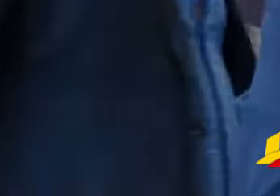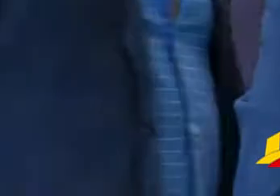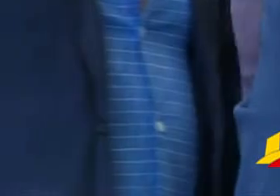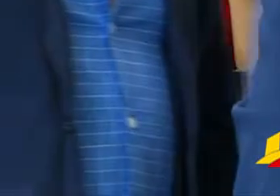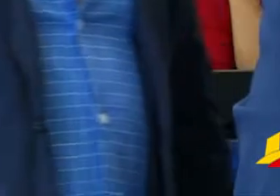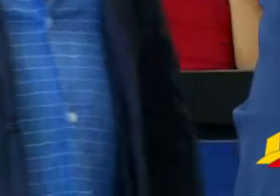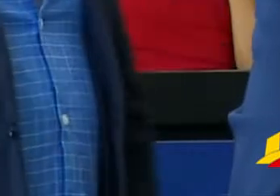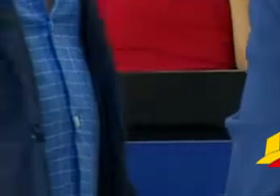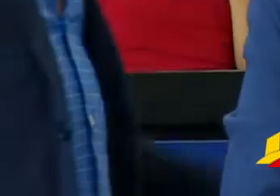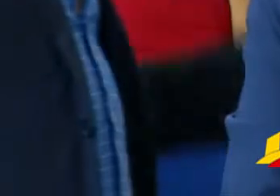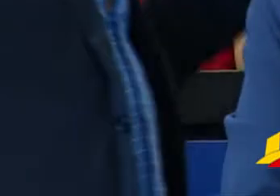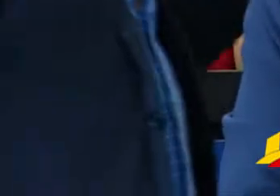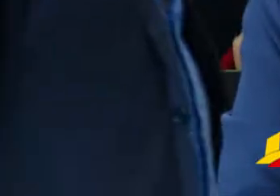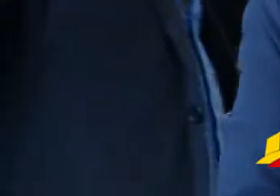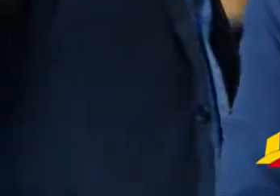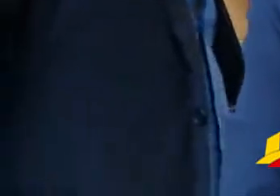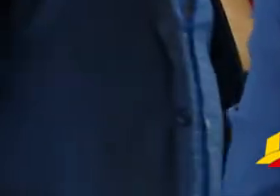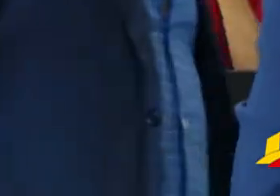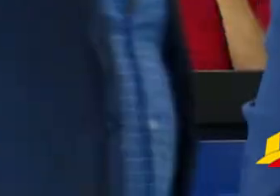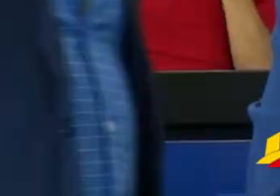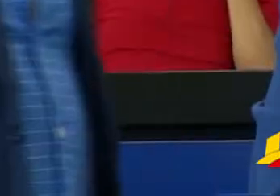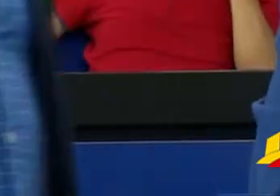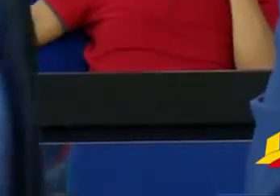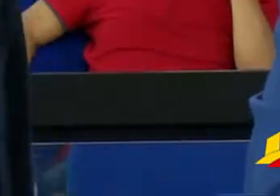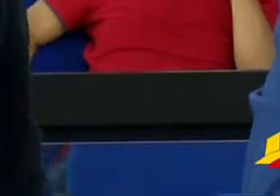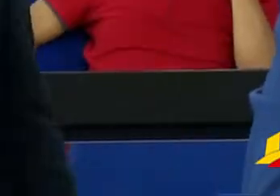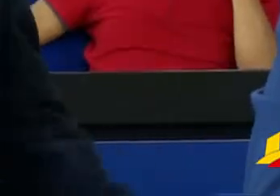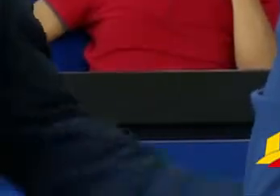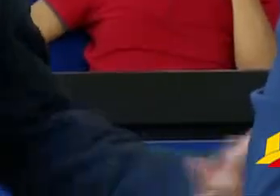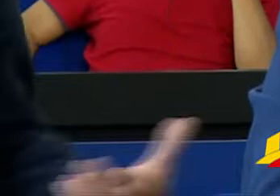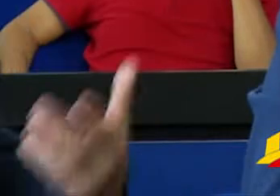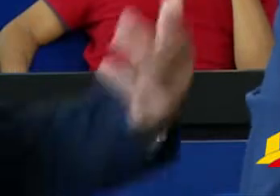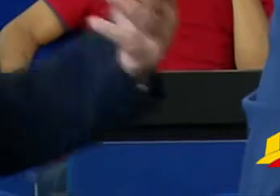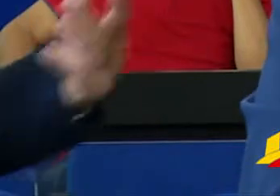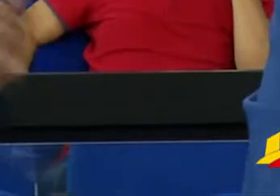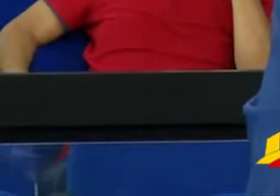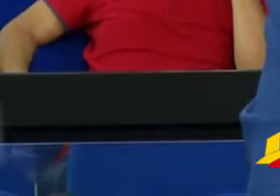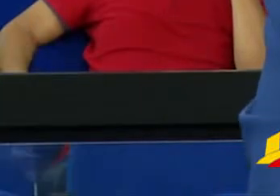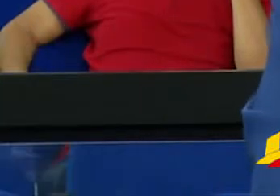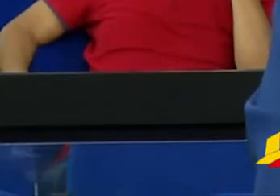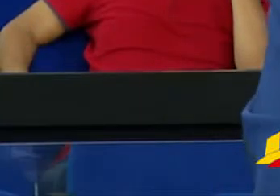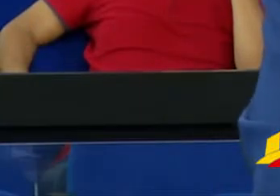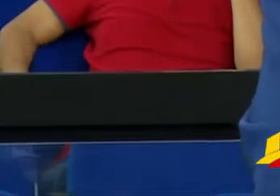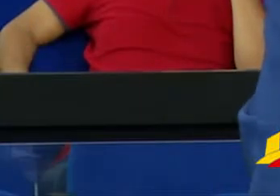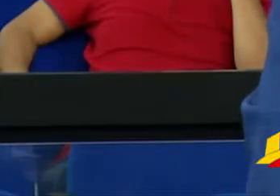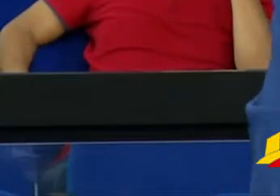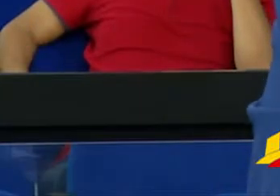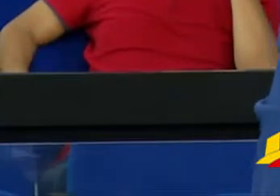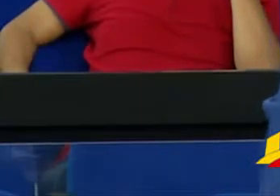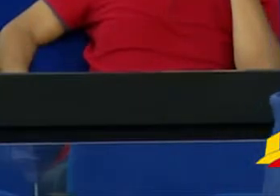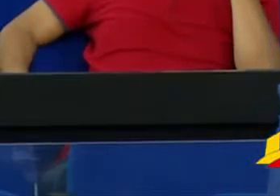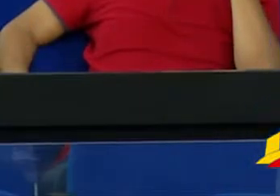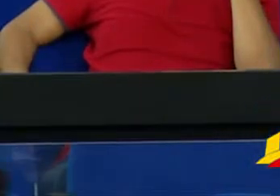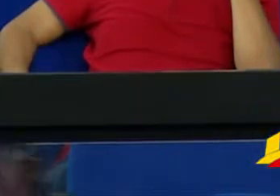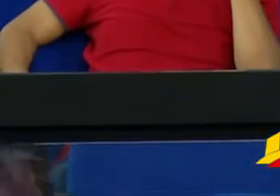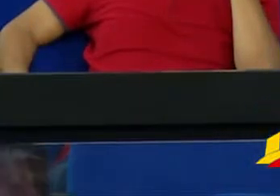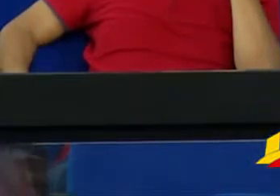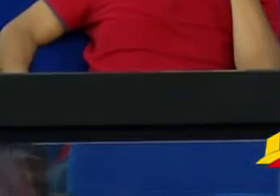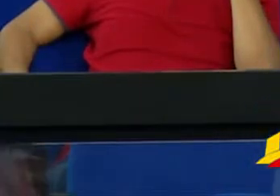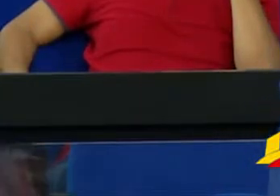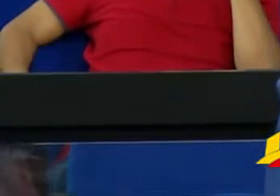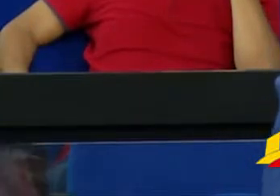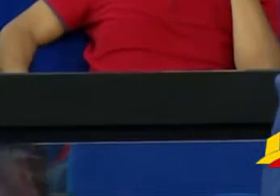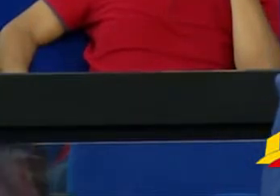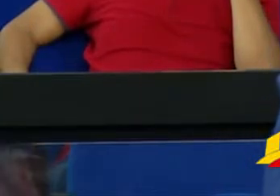pelo aspecto legal nada opor é constitucional não pode pode até discutir o assunto mas chegaram uma determinada